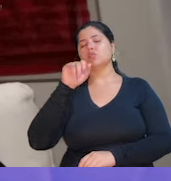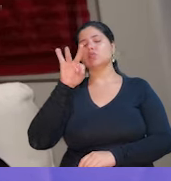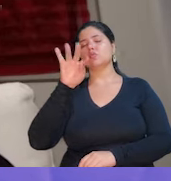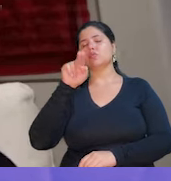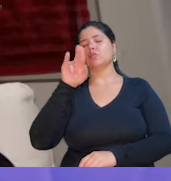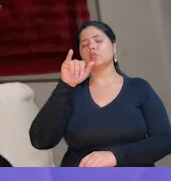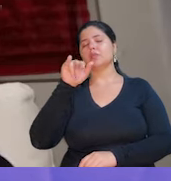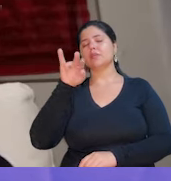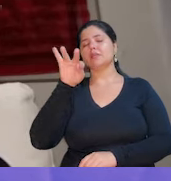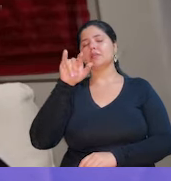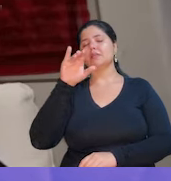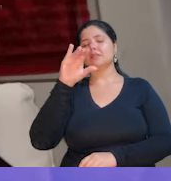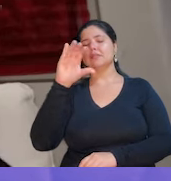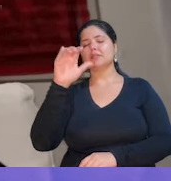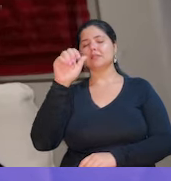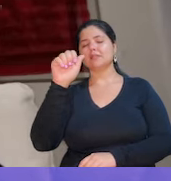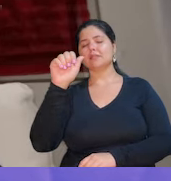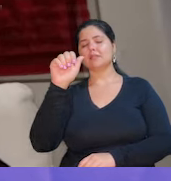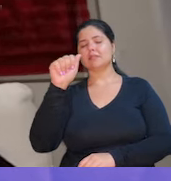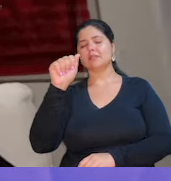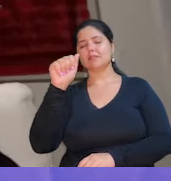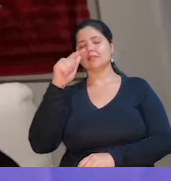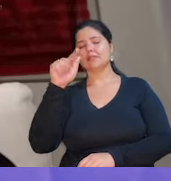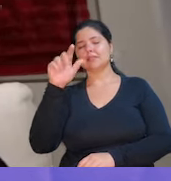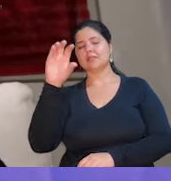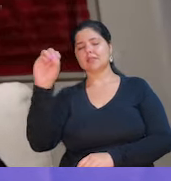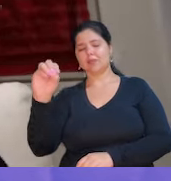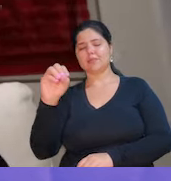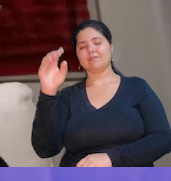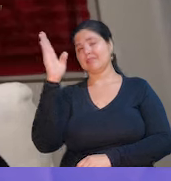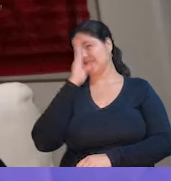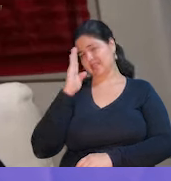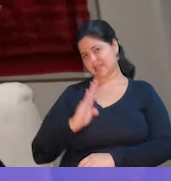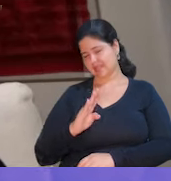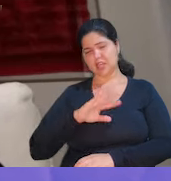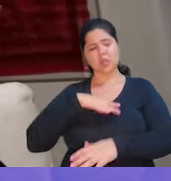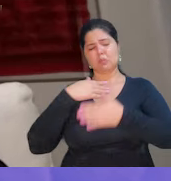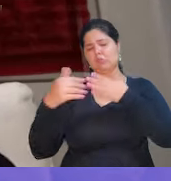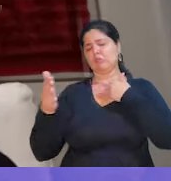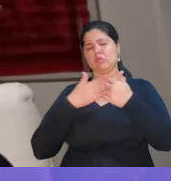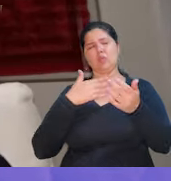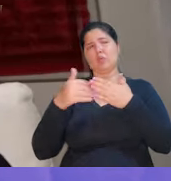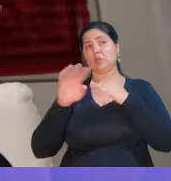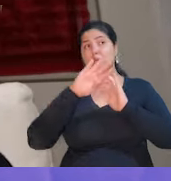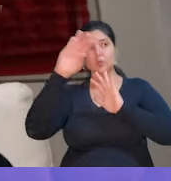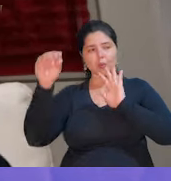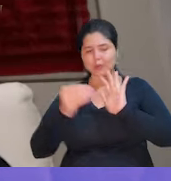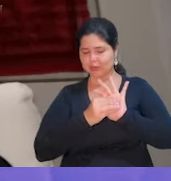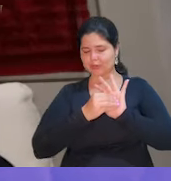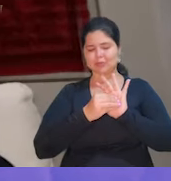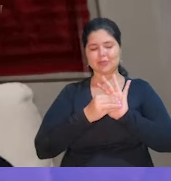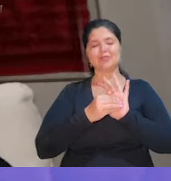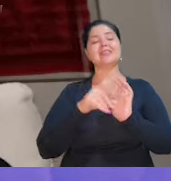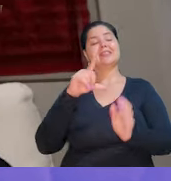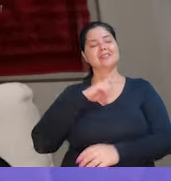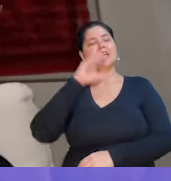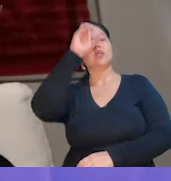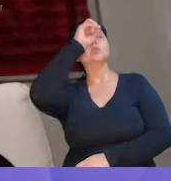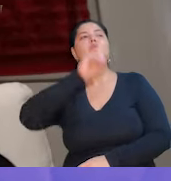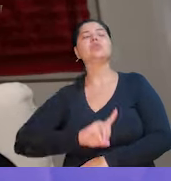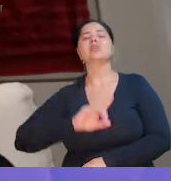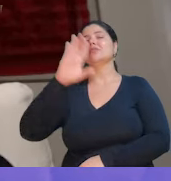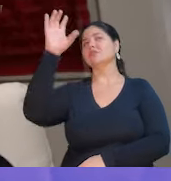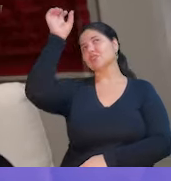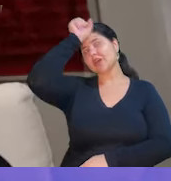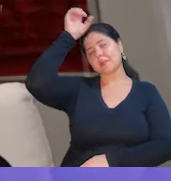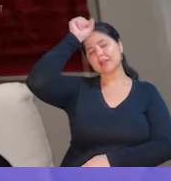inclusiva Ela acha que é inclusiva porque pode o menino com deficiência pode entrar ou com Transtorno do espectro autista ou Com